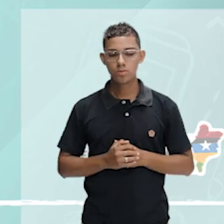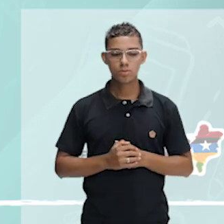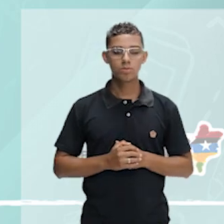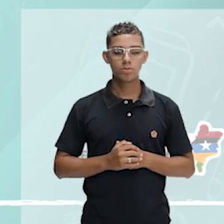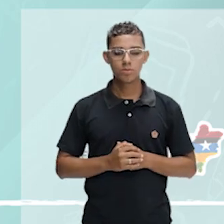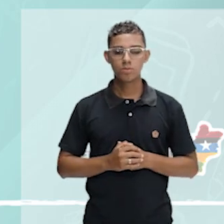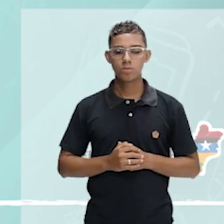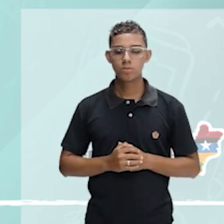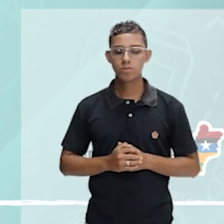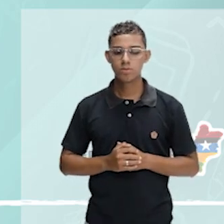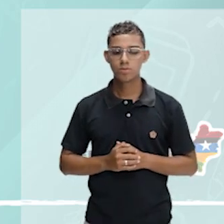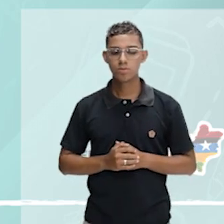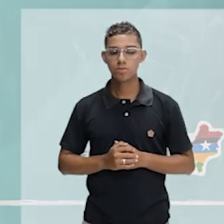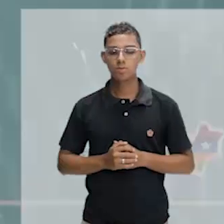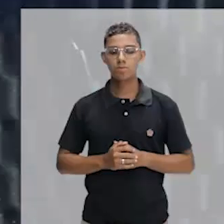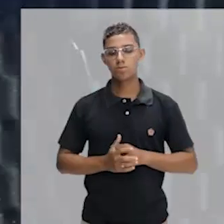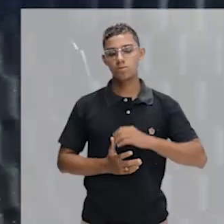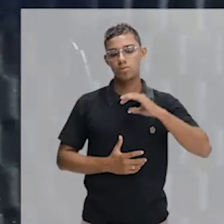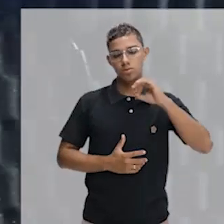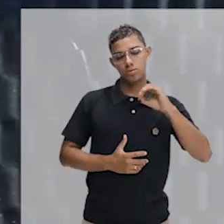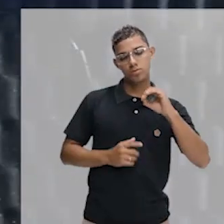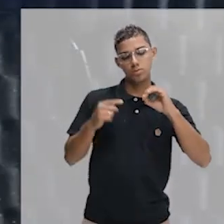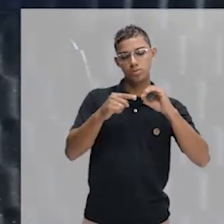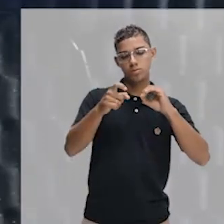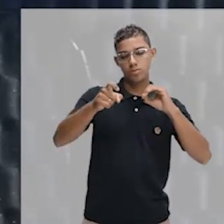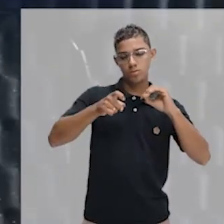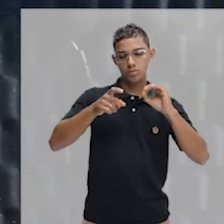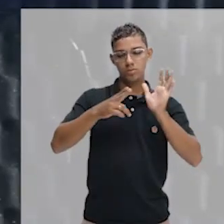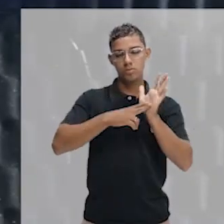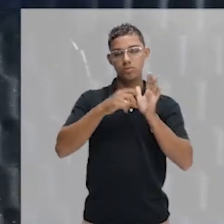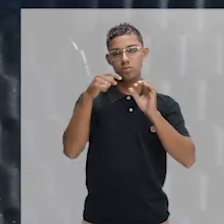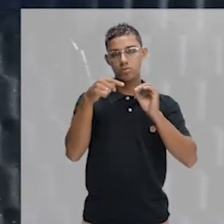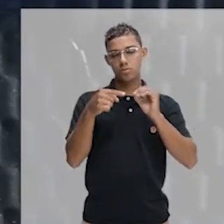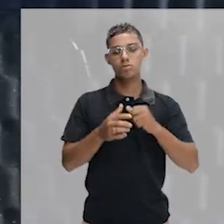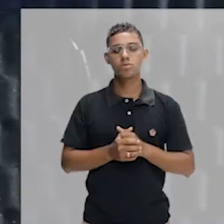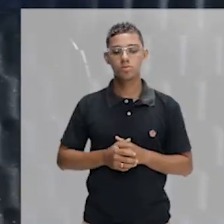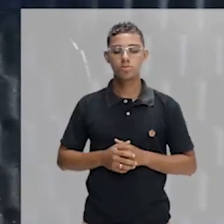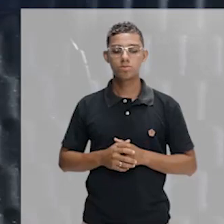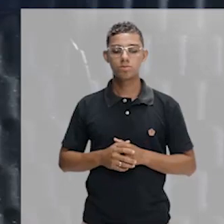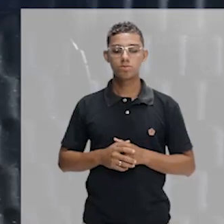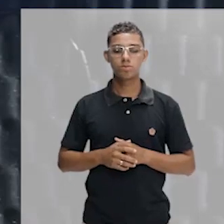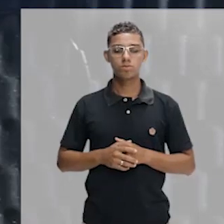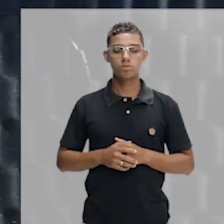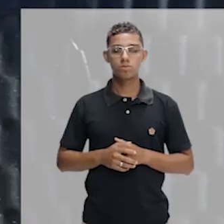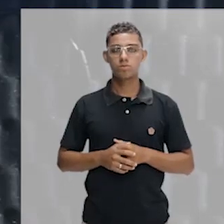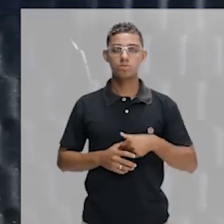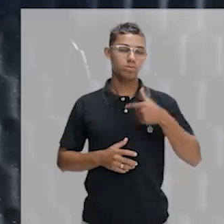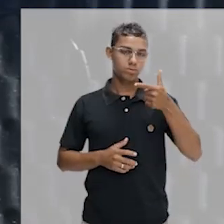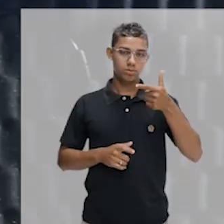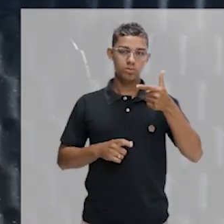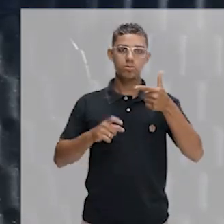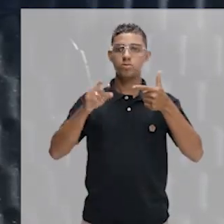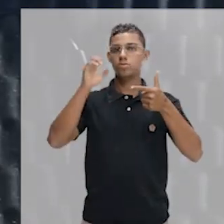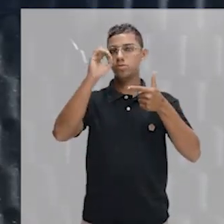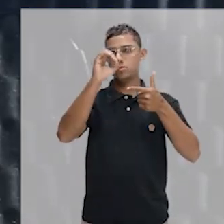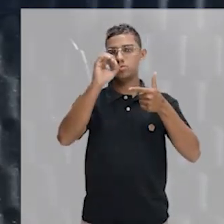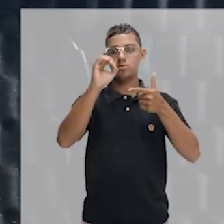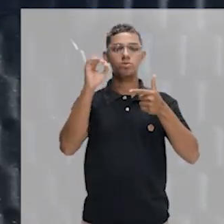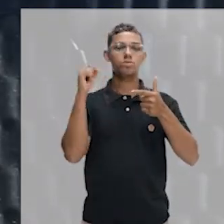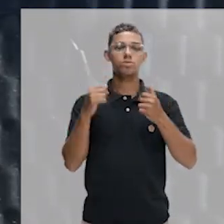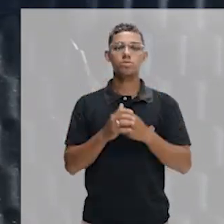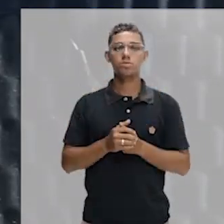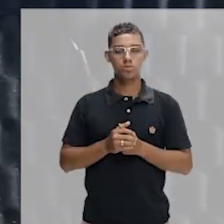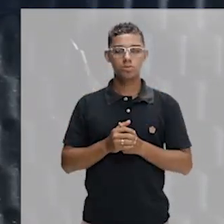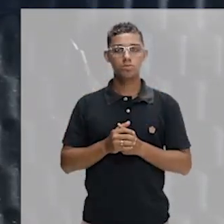o próprio meio agora eu vou fazer no lugar do x igual a zero ou seja 2 elevado a 0 1 depois eu vou fazer